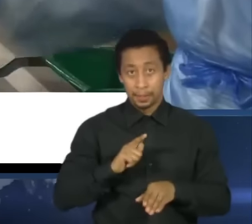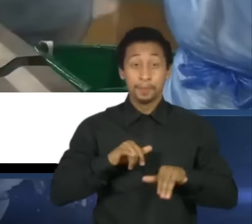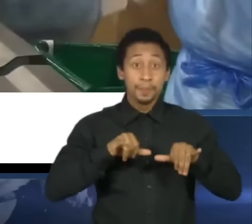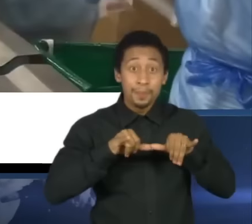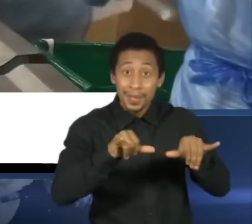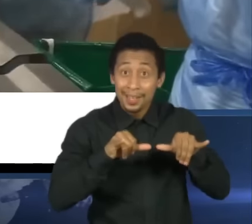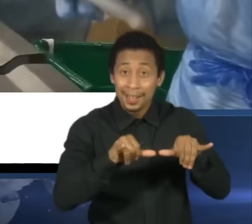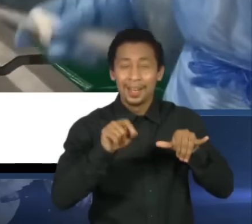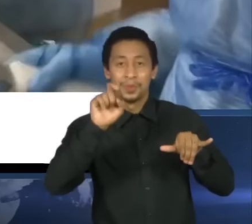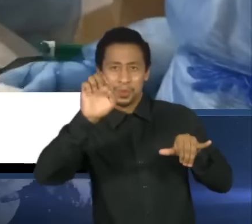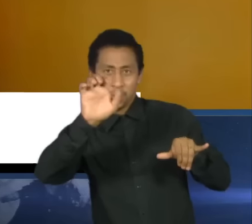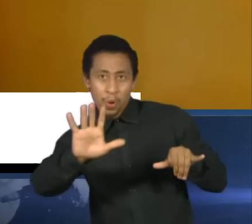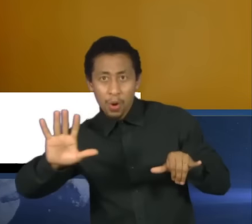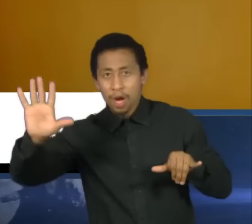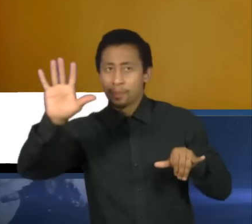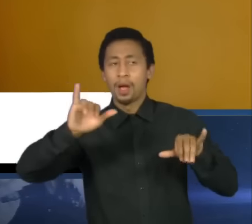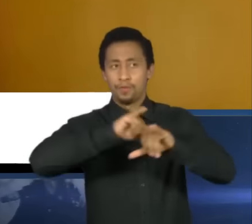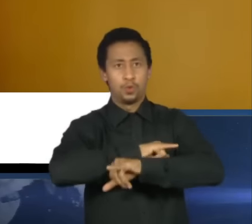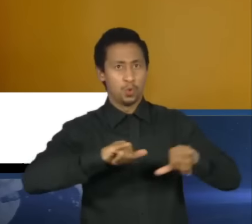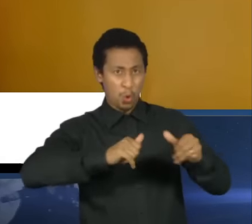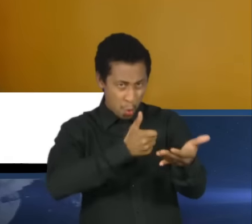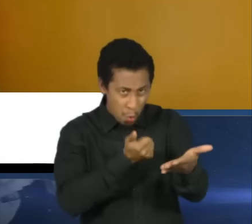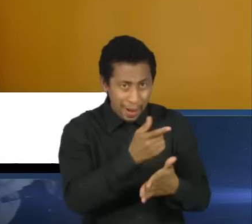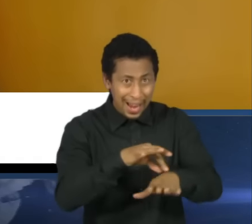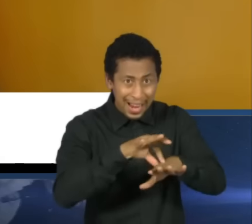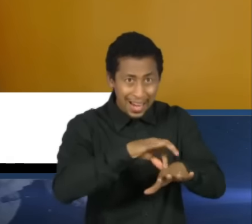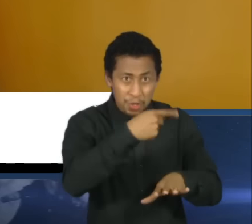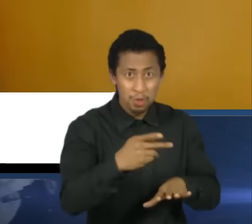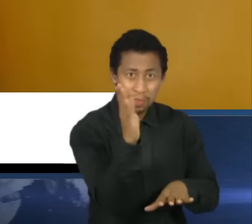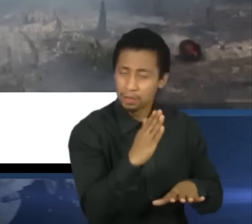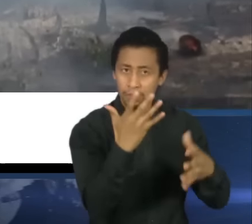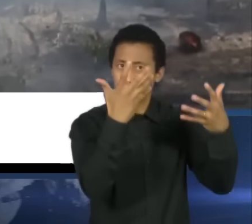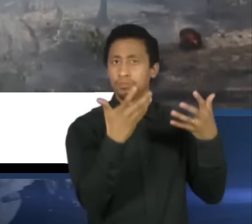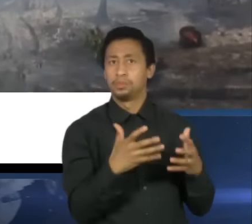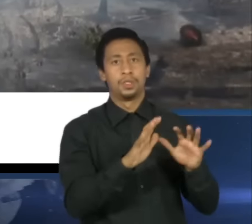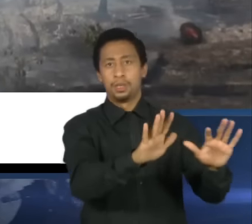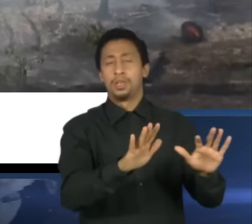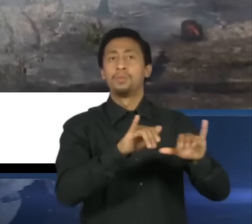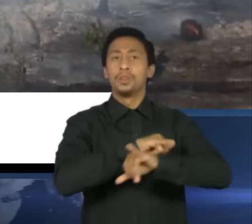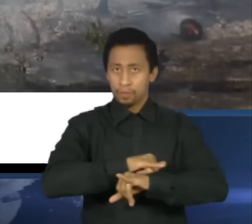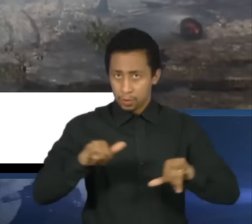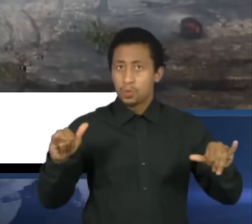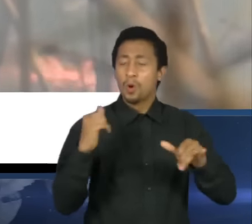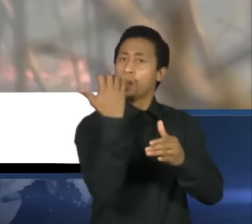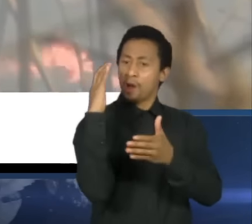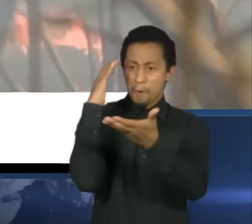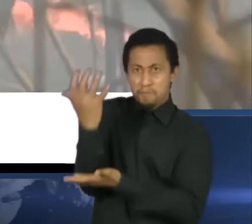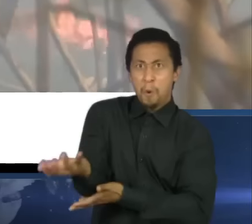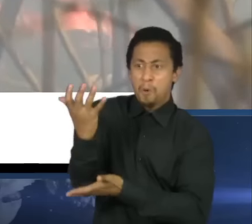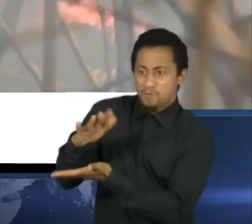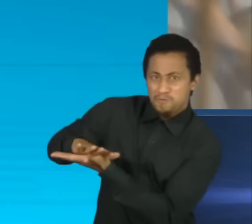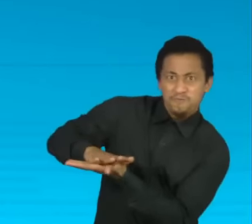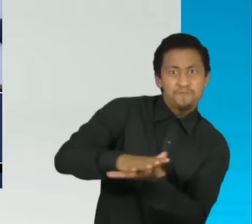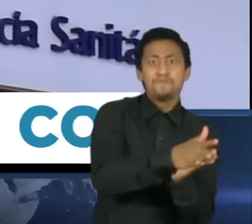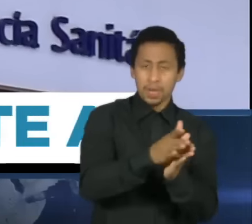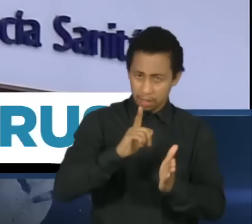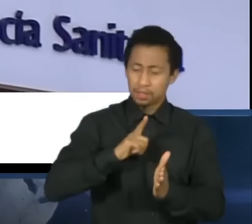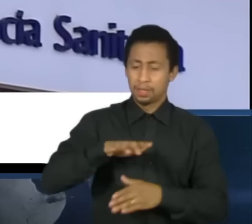Supermercados da Europa anunciam boicote à carne brasileira após uma investigação apontar que o produto vinha de áreas desmatadas.